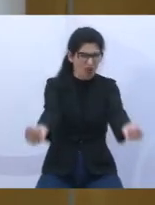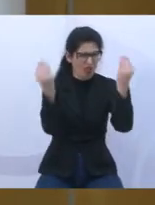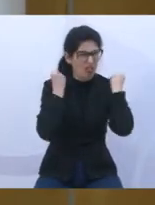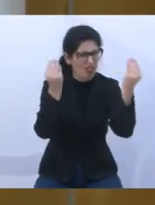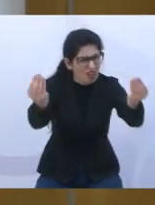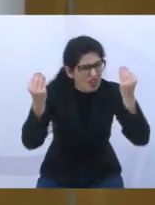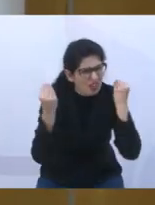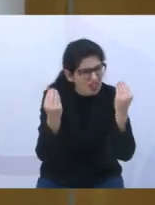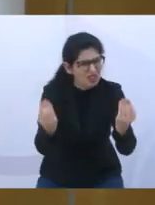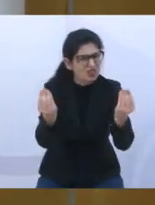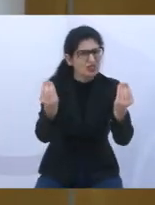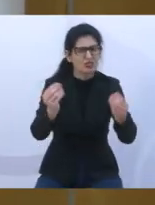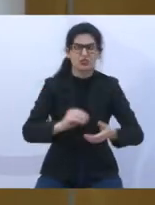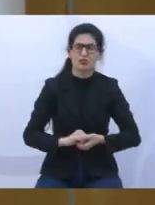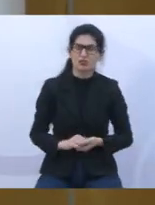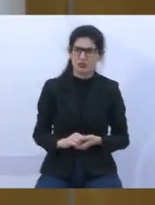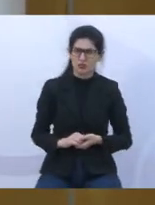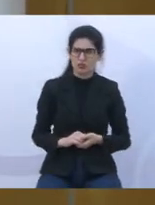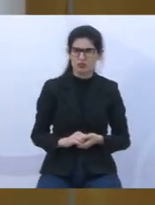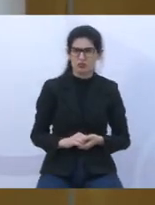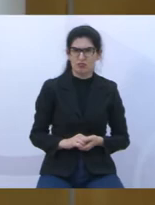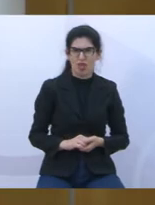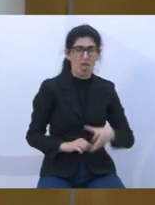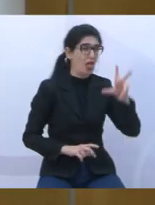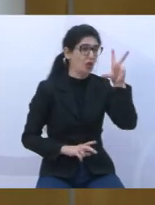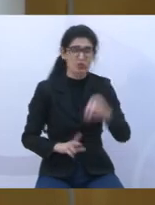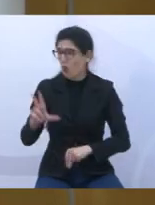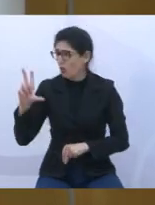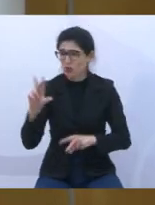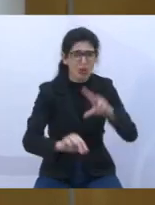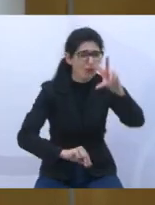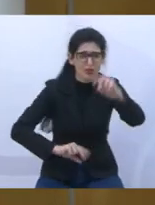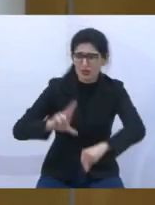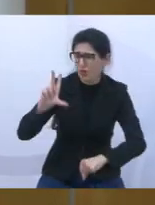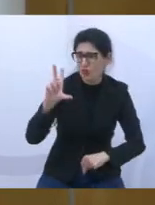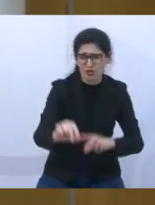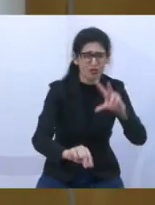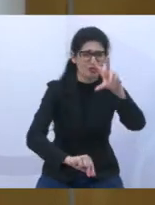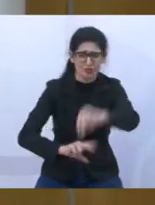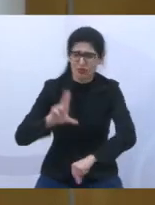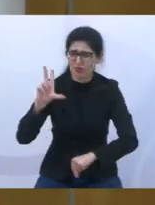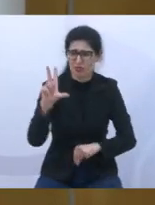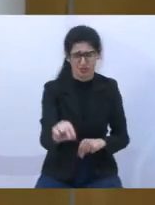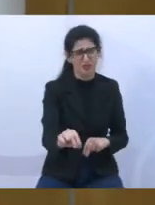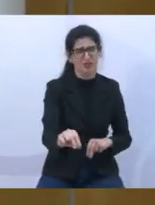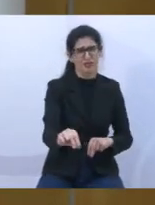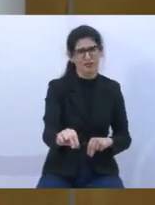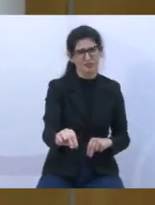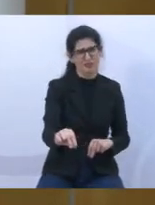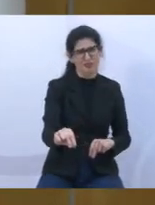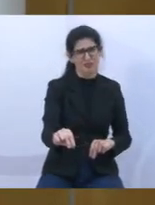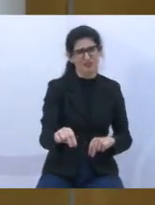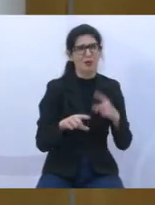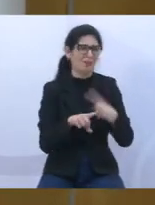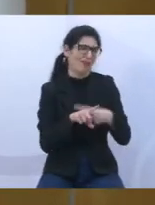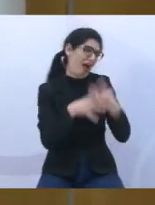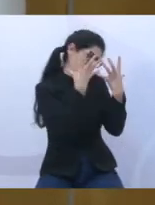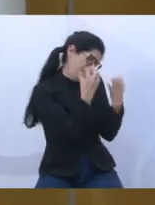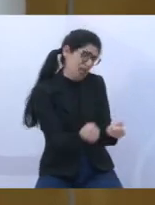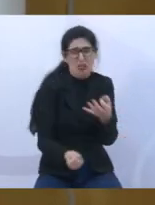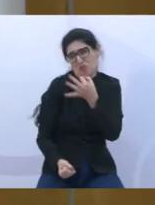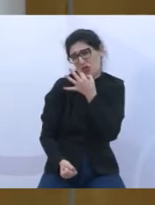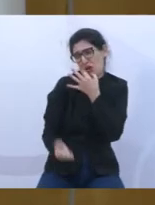ah então quer dizer vende-se uma ilusão vende-se um sonho e depois da o